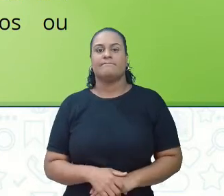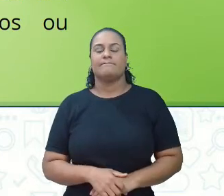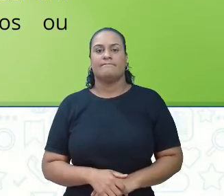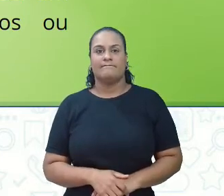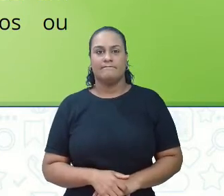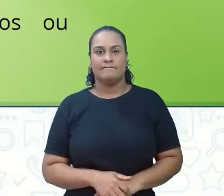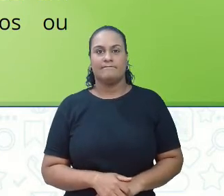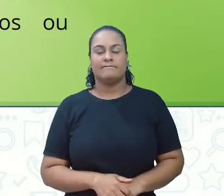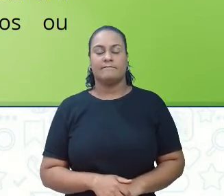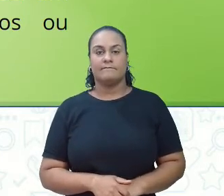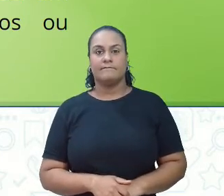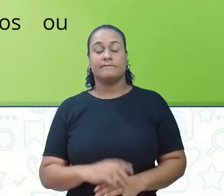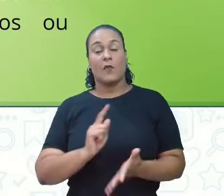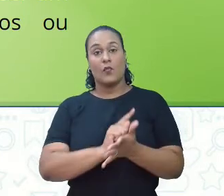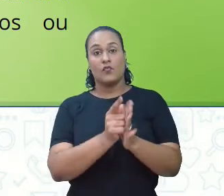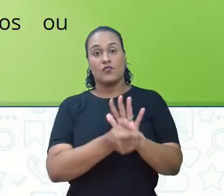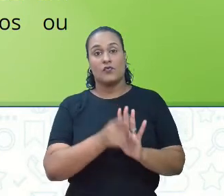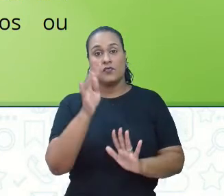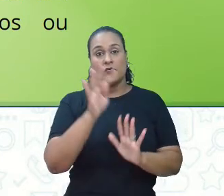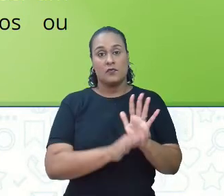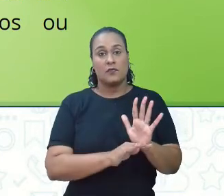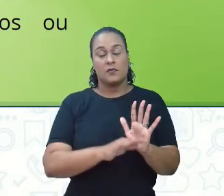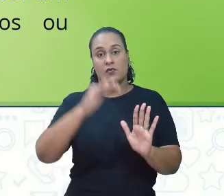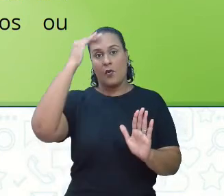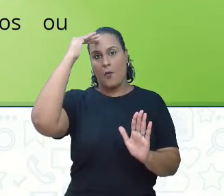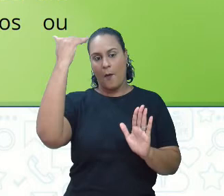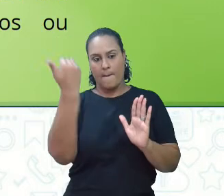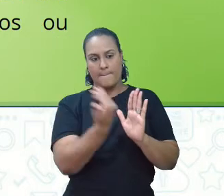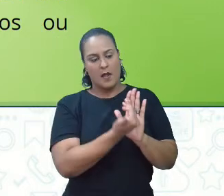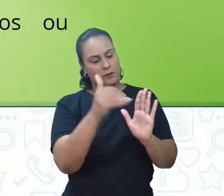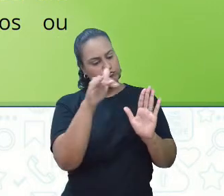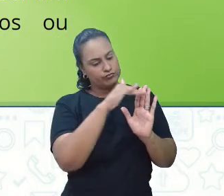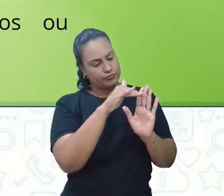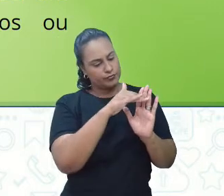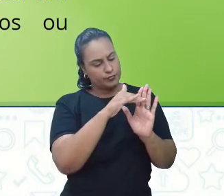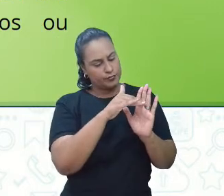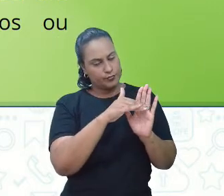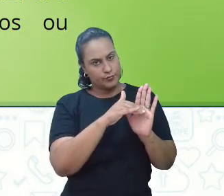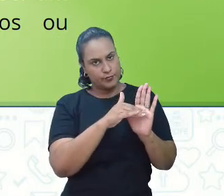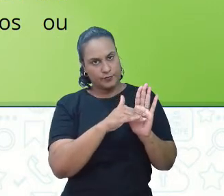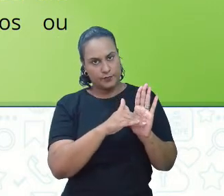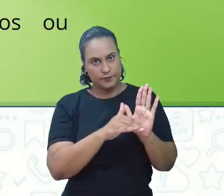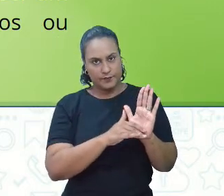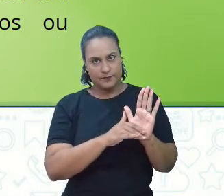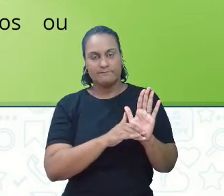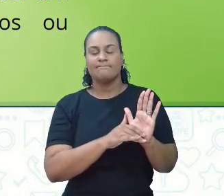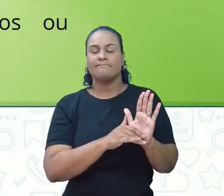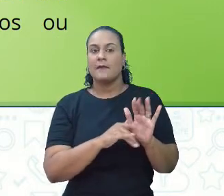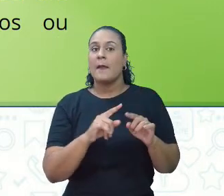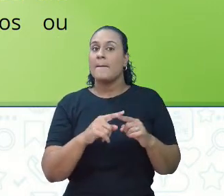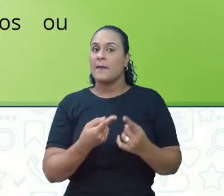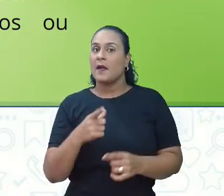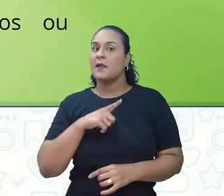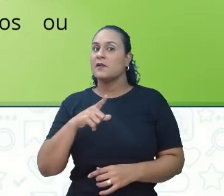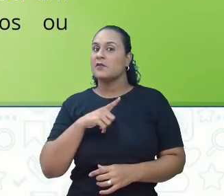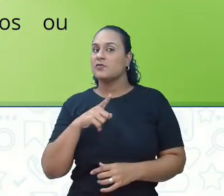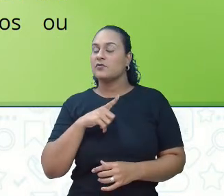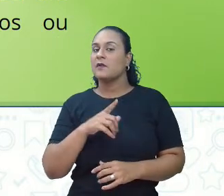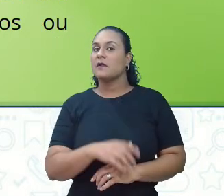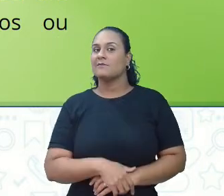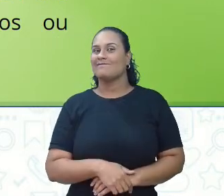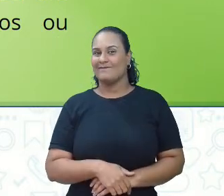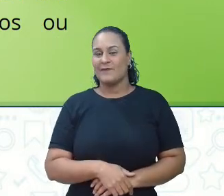amplo, né? Como o gênero textual obedece os critérios do texto argumentativo, mas tem caráter mais amplo que a